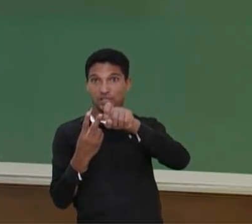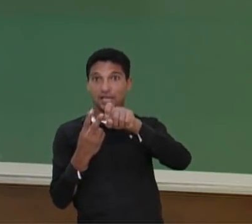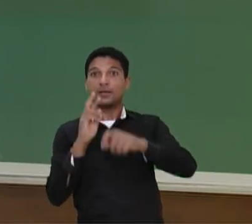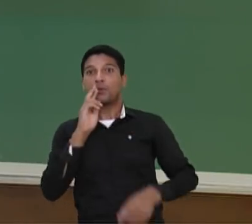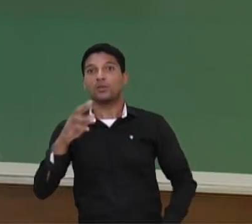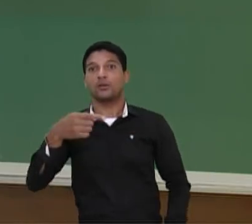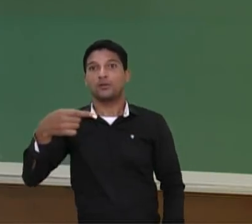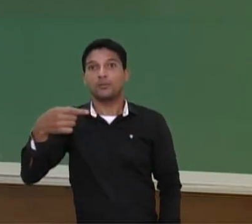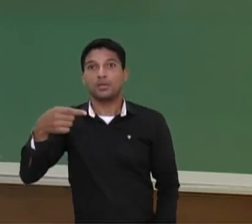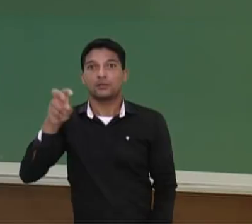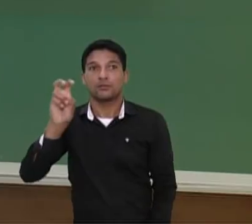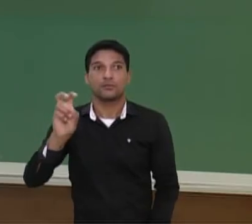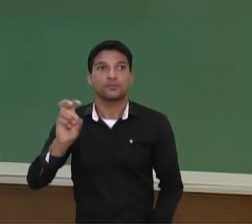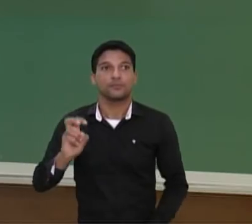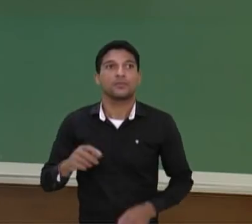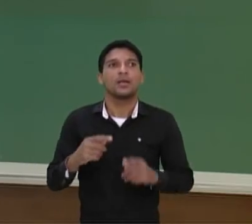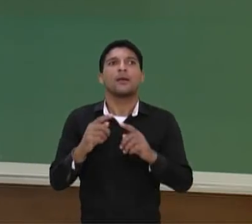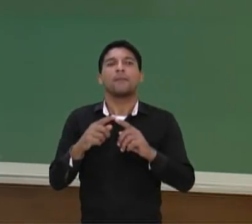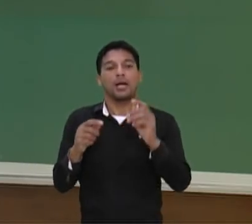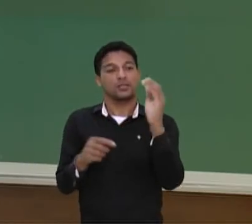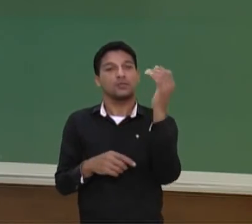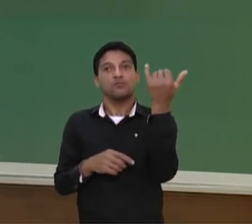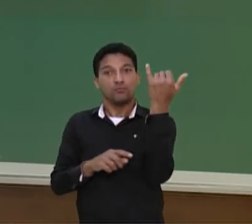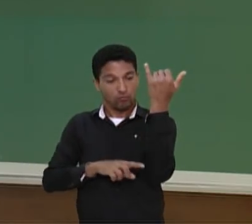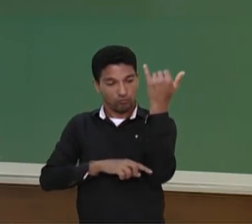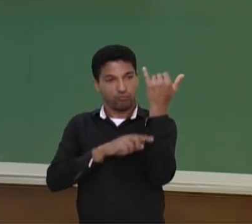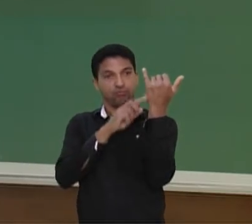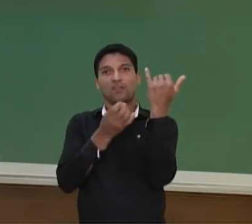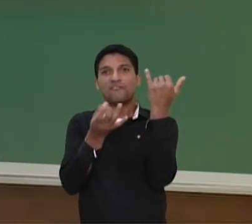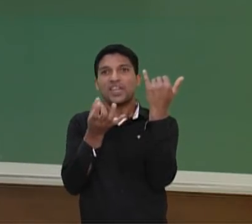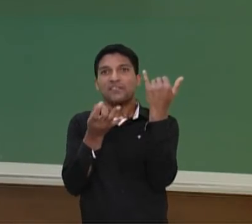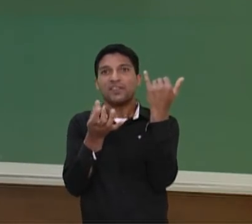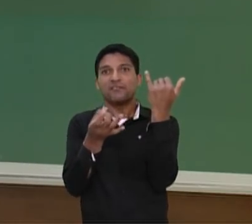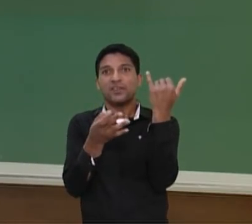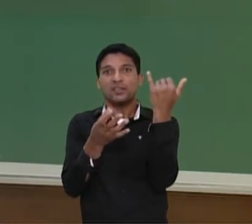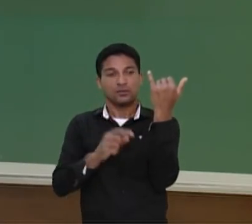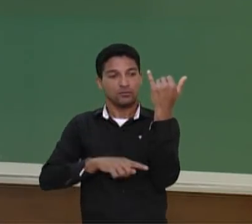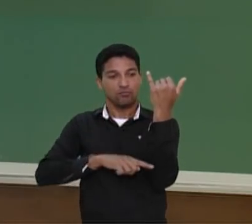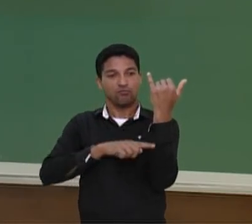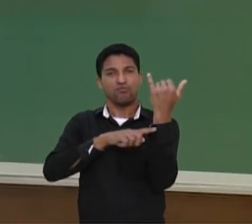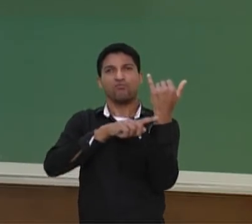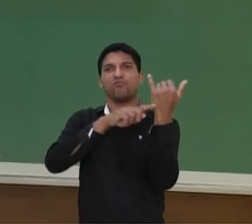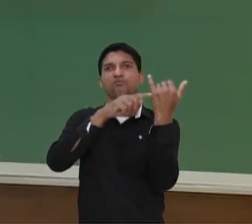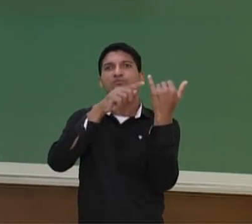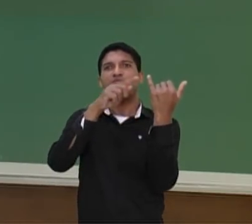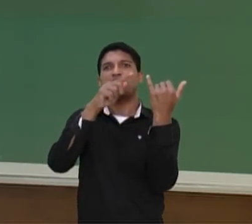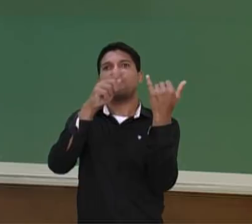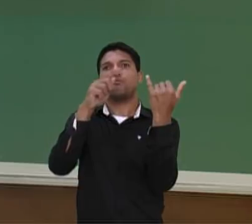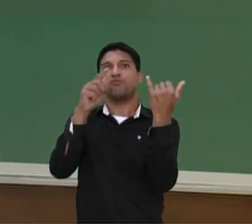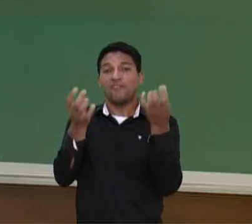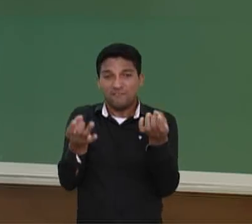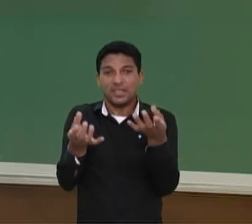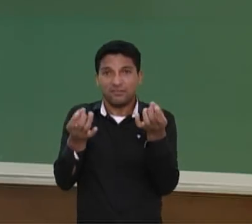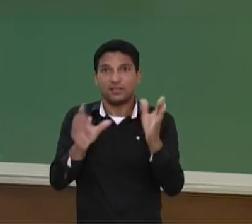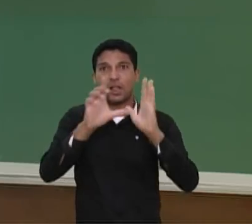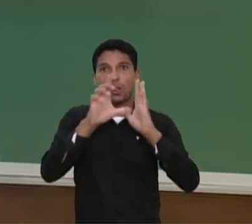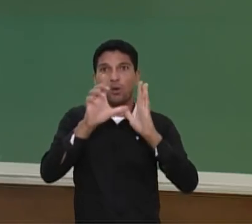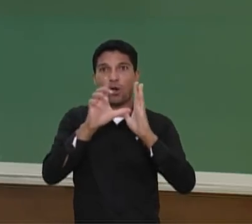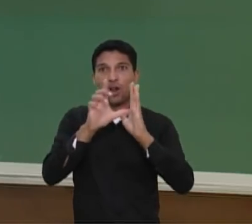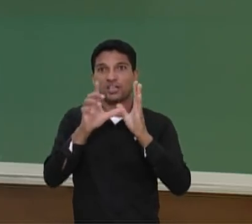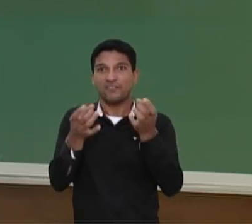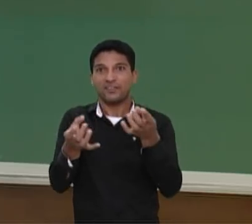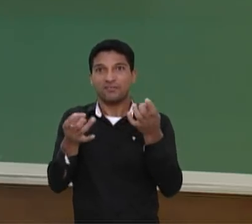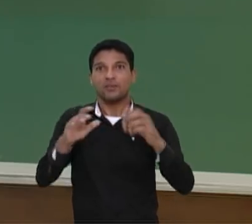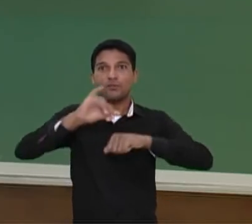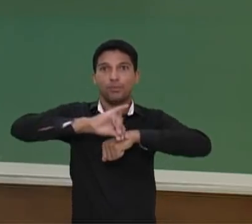depois de quantos dias as vendas se reduziram a zero quando que eu chego nesse momento aqui então olha só